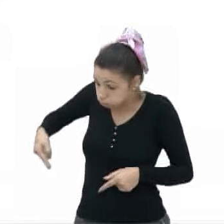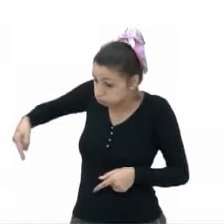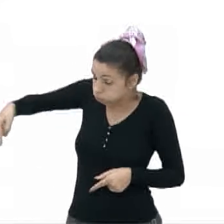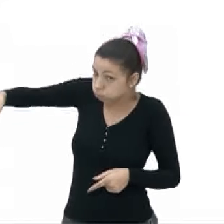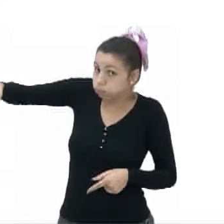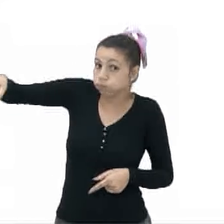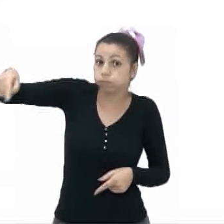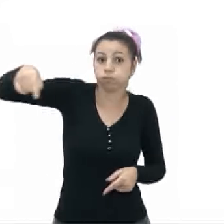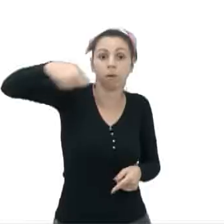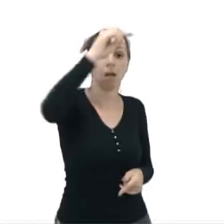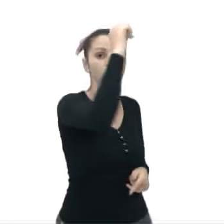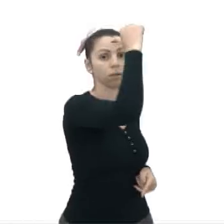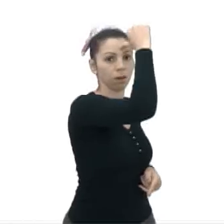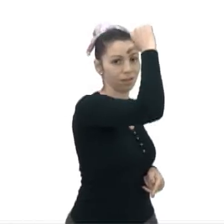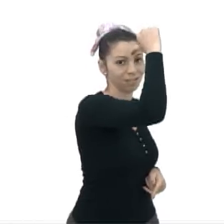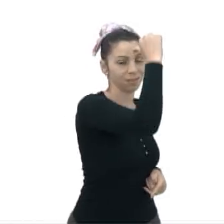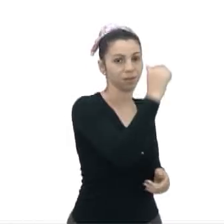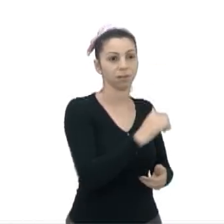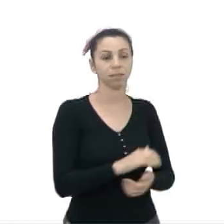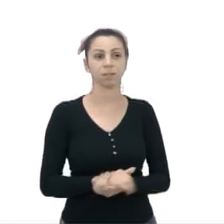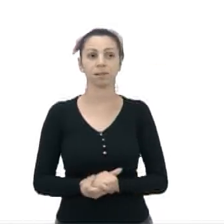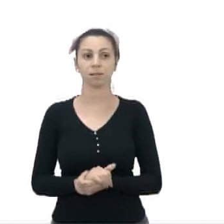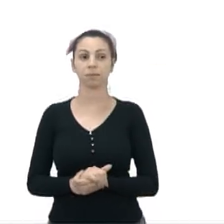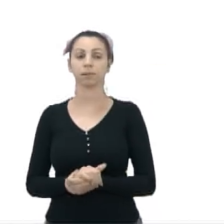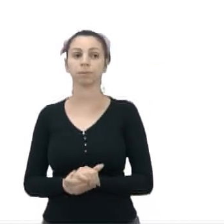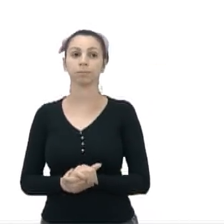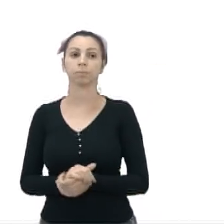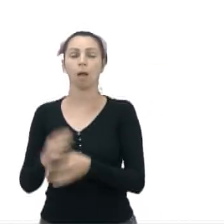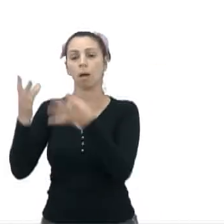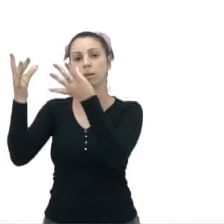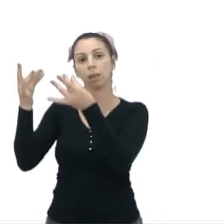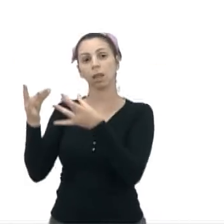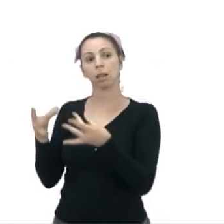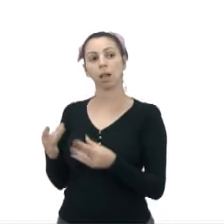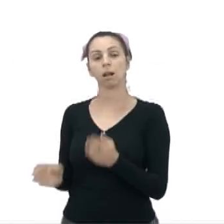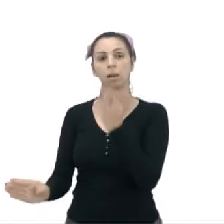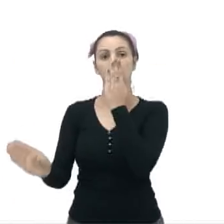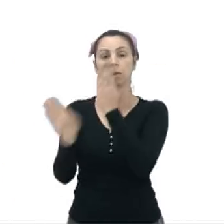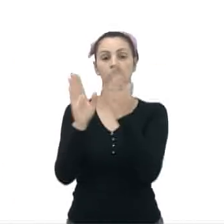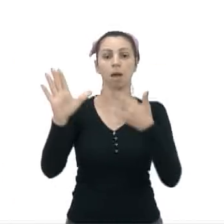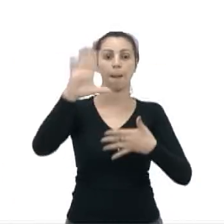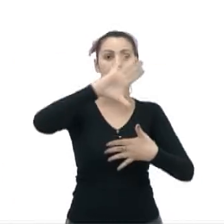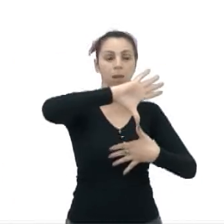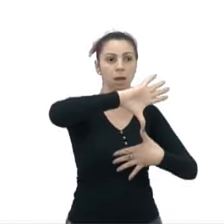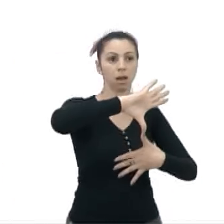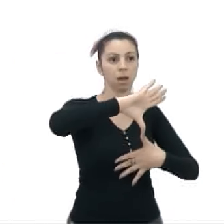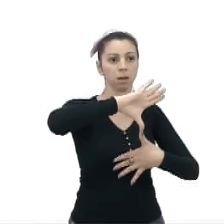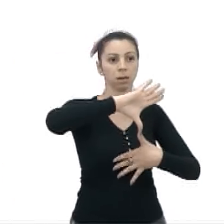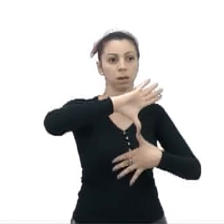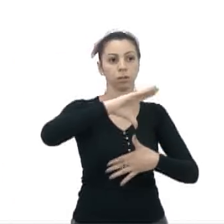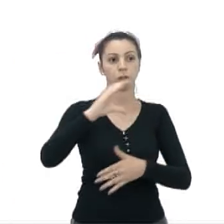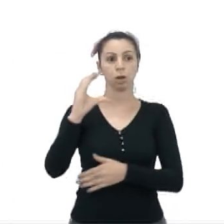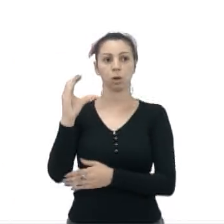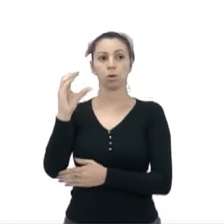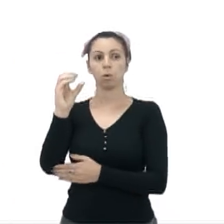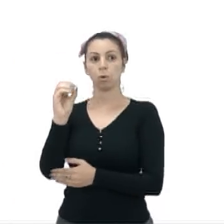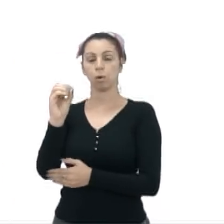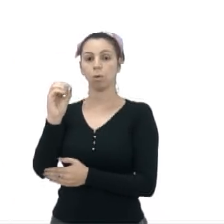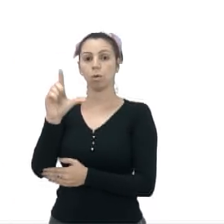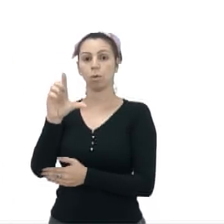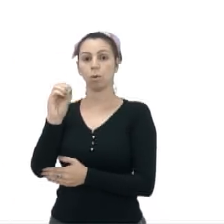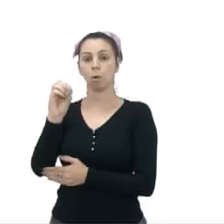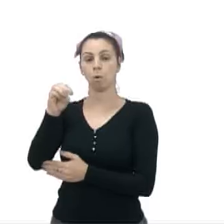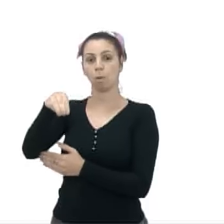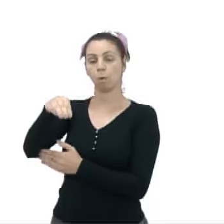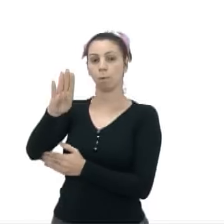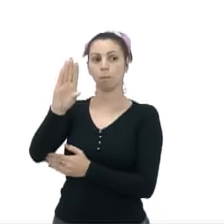às Índias. Tá? Daí detalhe da descoberta da América por Cristóvão Colombo, é uma reprodução, né, uma